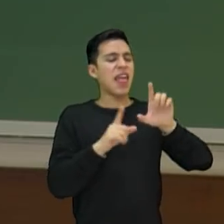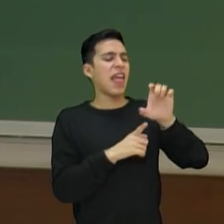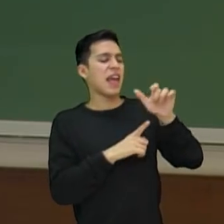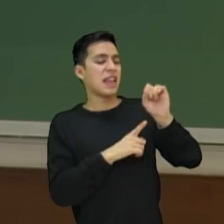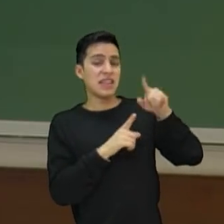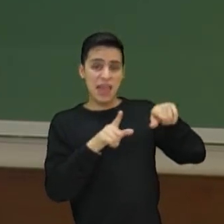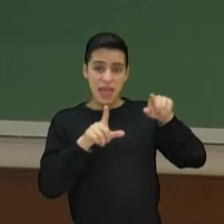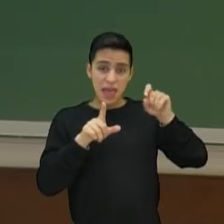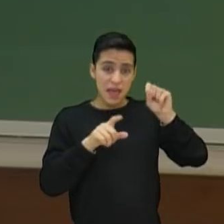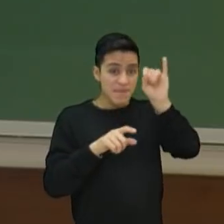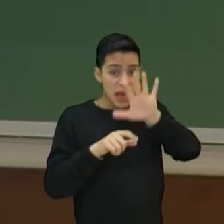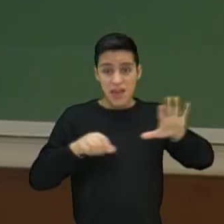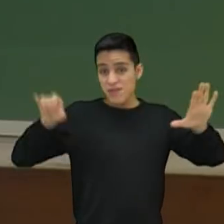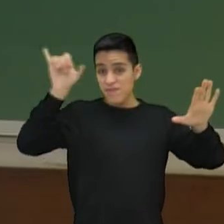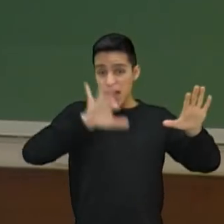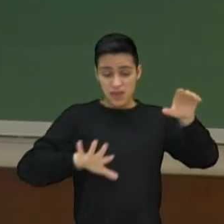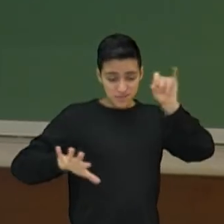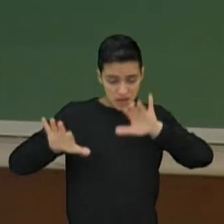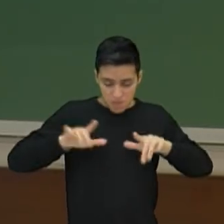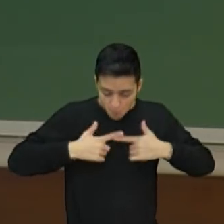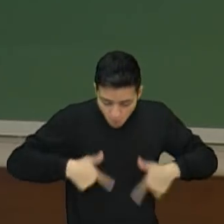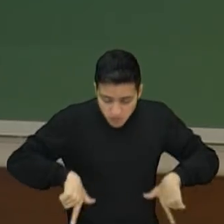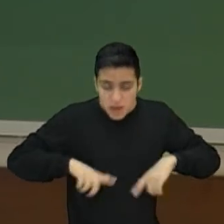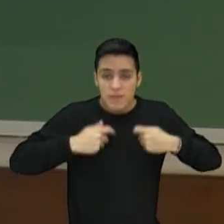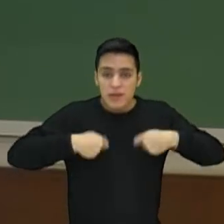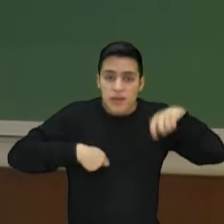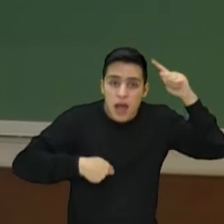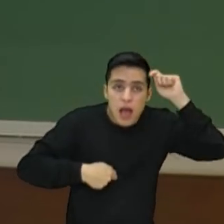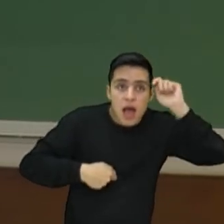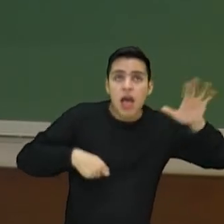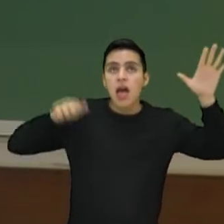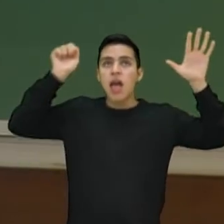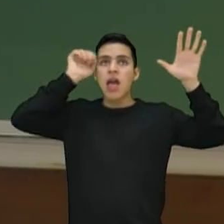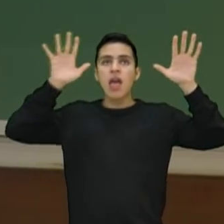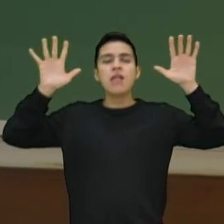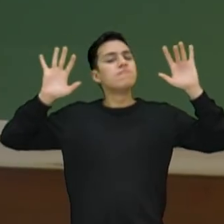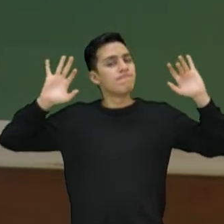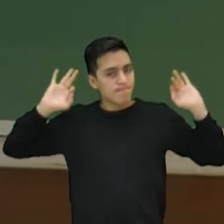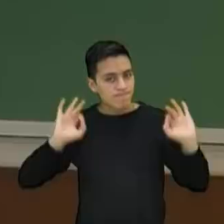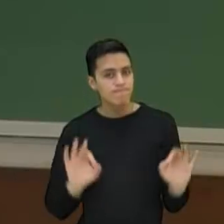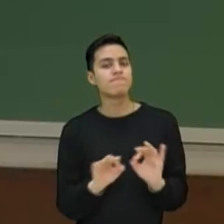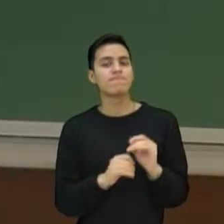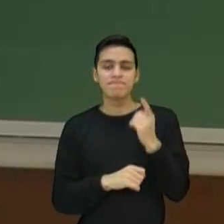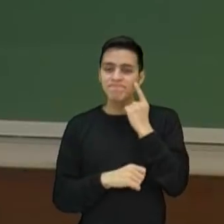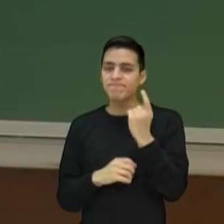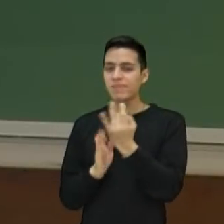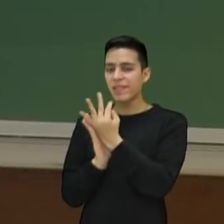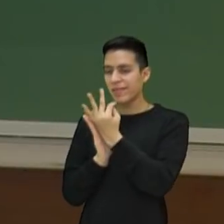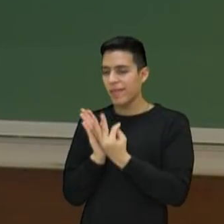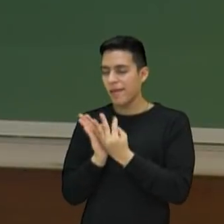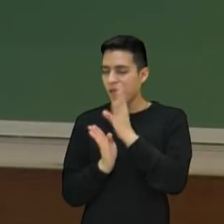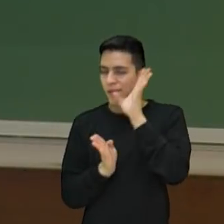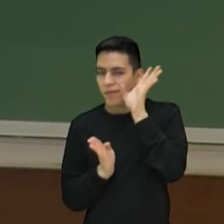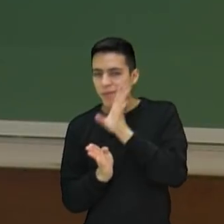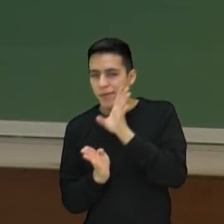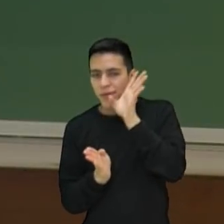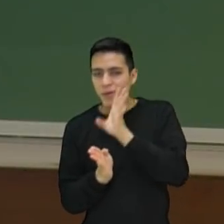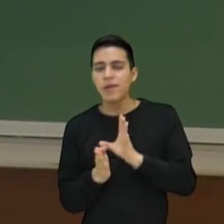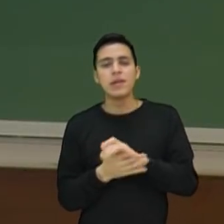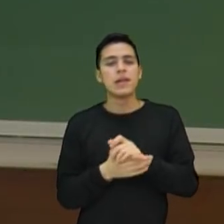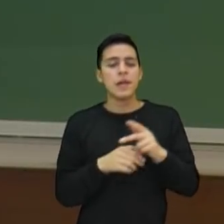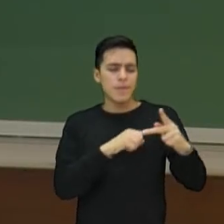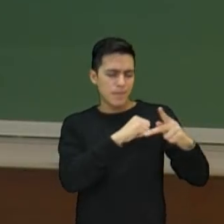Imagens. Precisam fazer parte da nossa mente. Olha que legal o texto. Então, os pronomes,